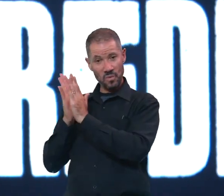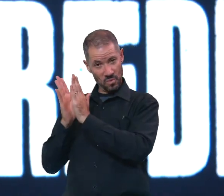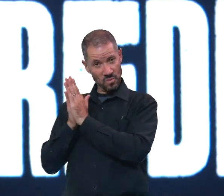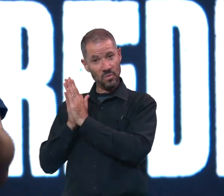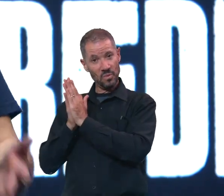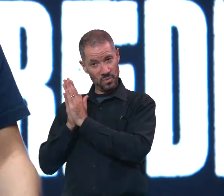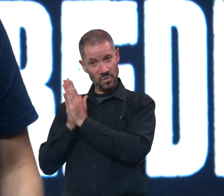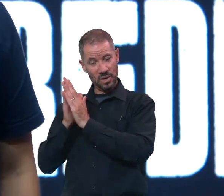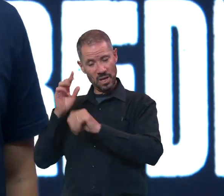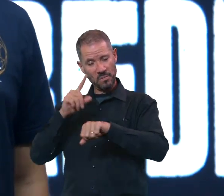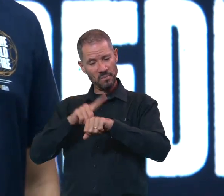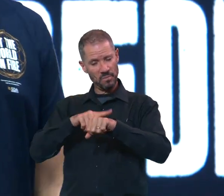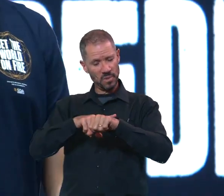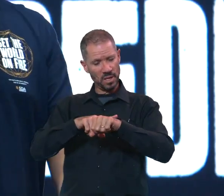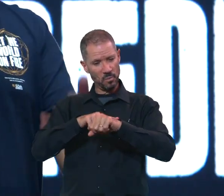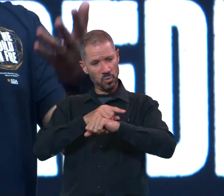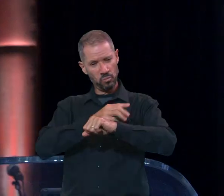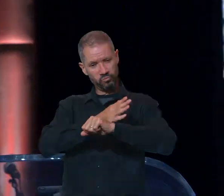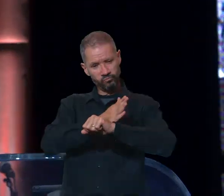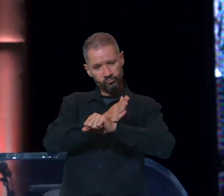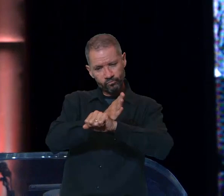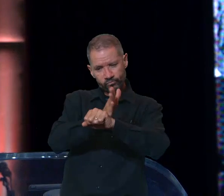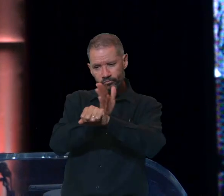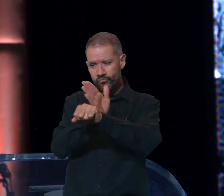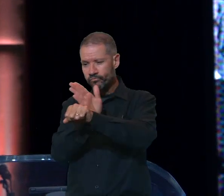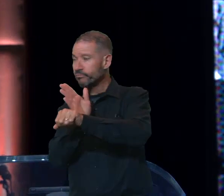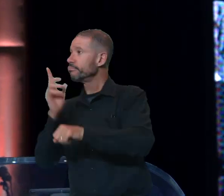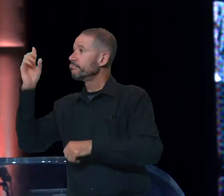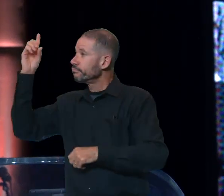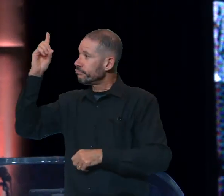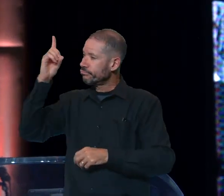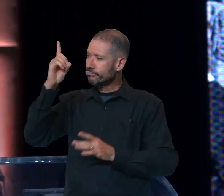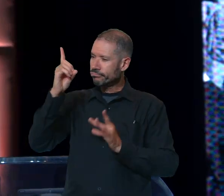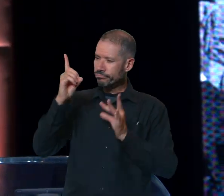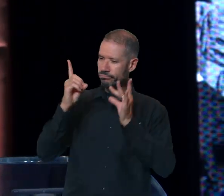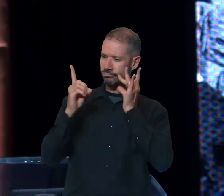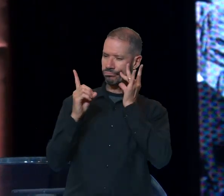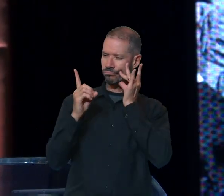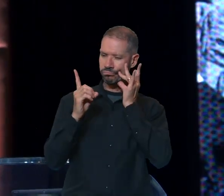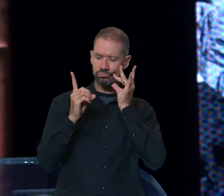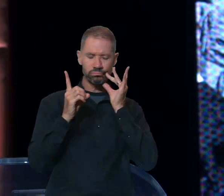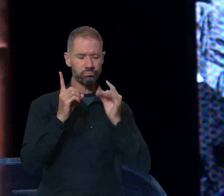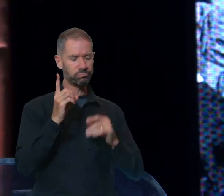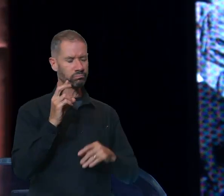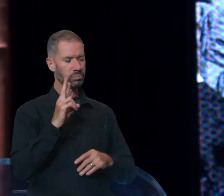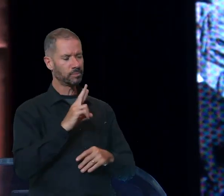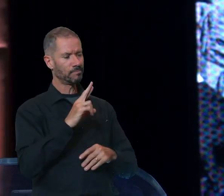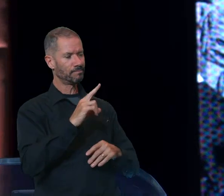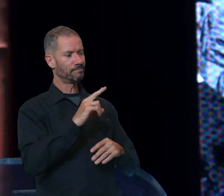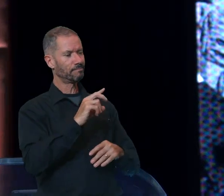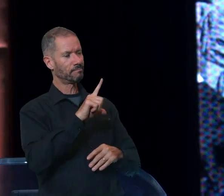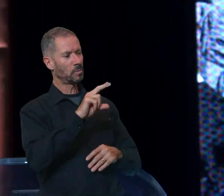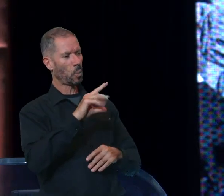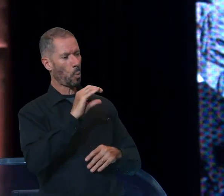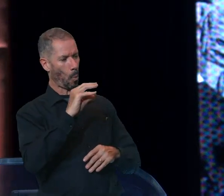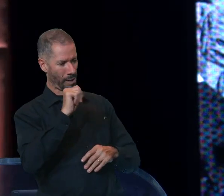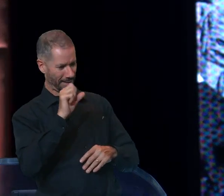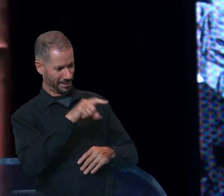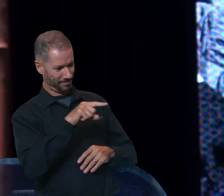e orei por um tempo, até que Deus me visitou. E falou assim comigo, Lucas,